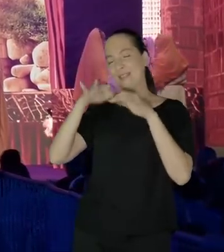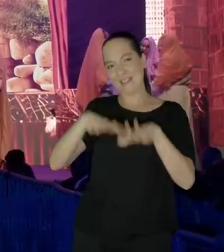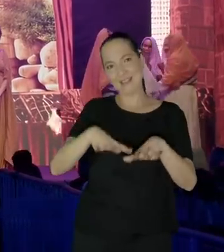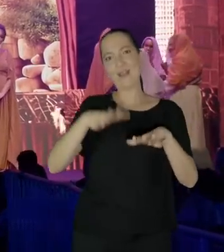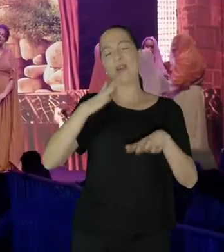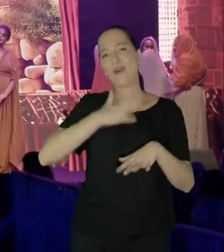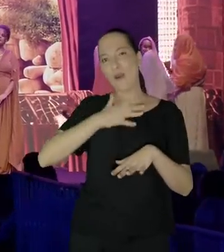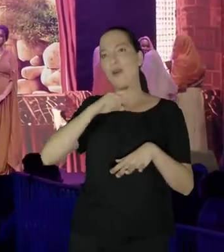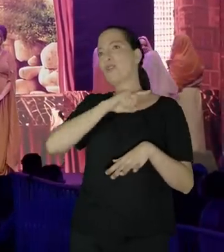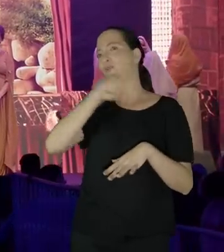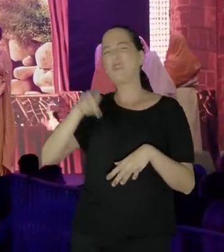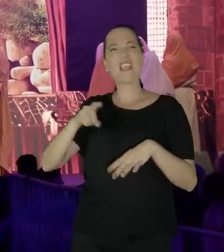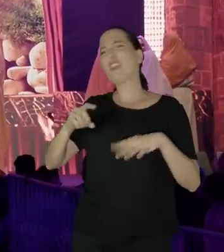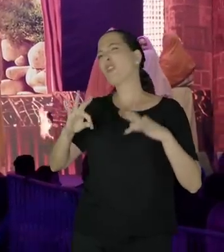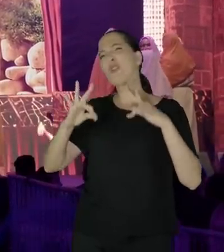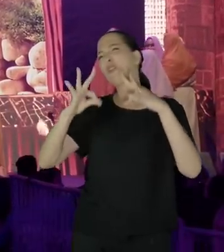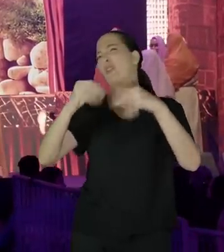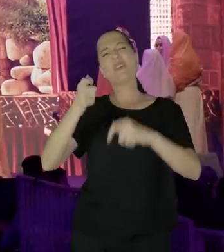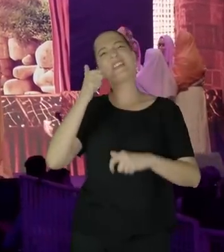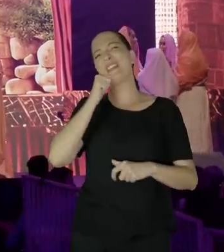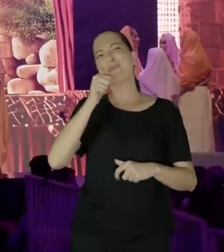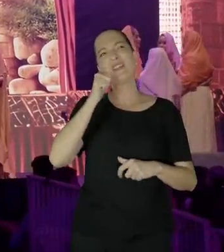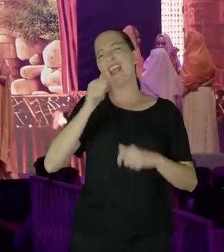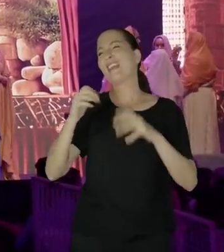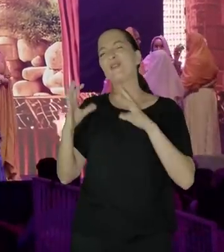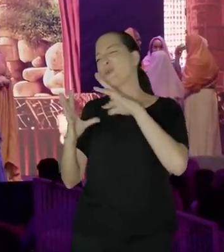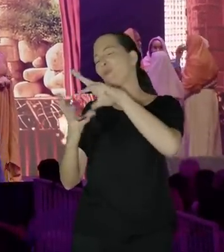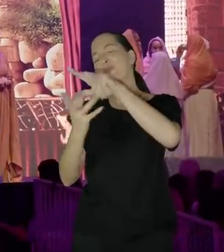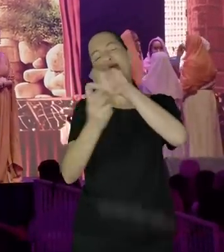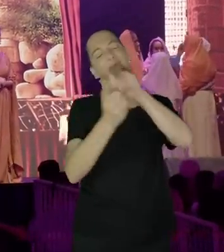as mulheres do mundo, tanta beleza.